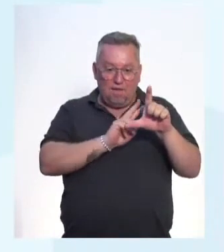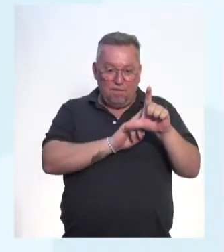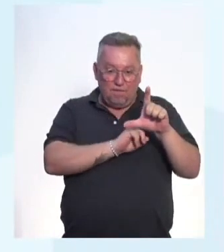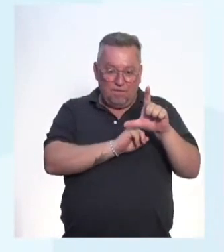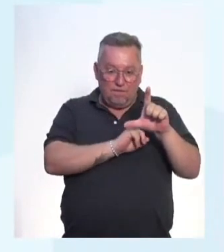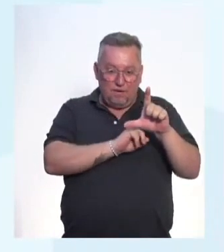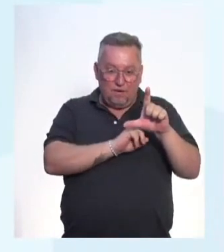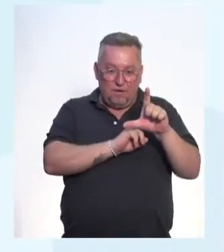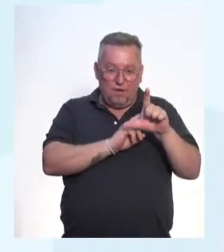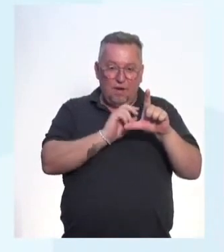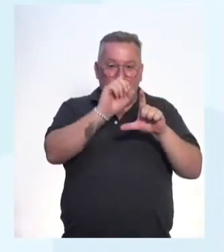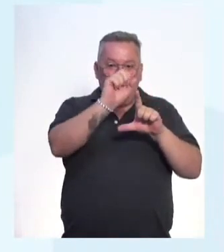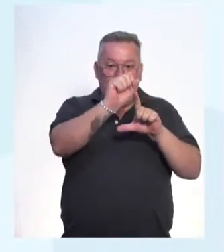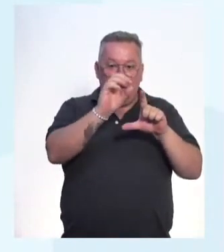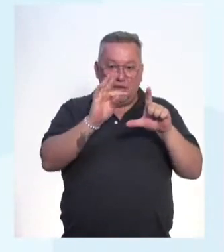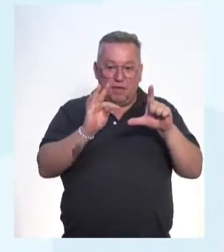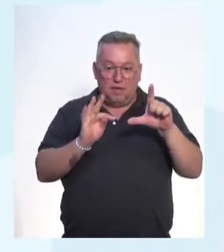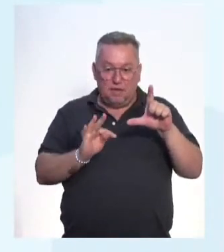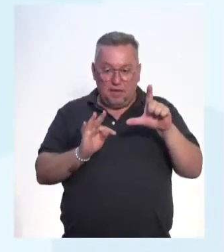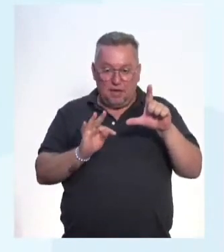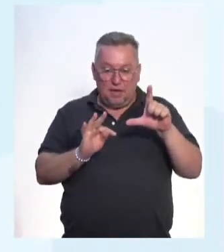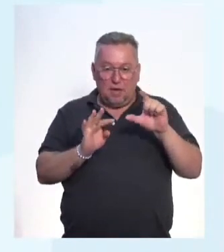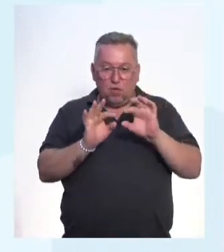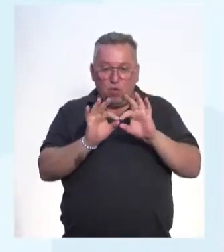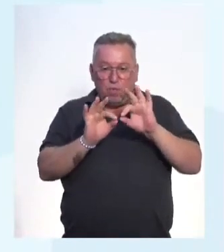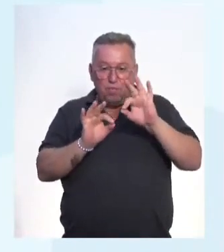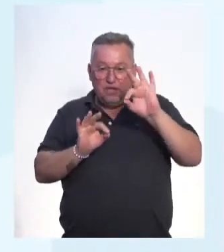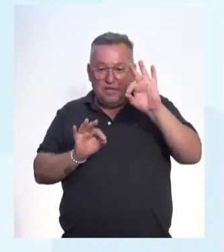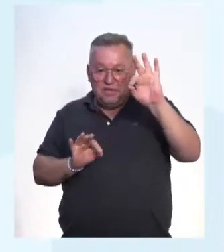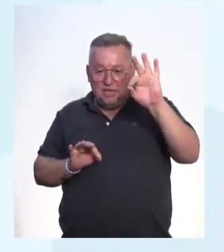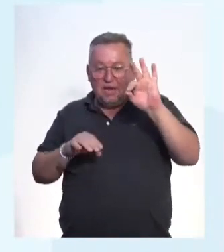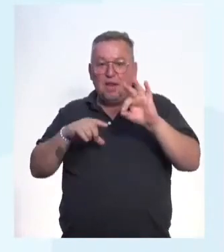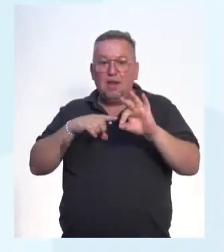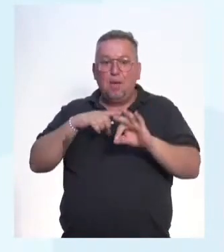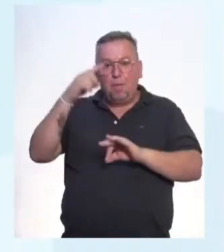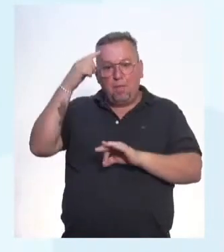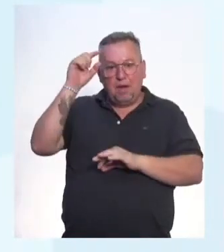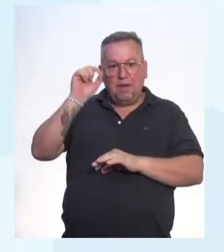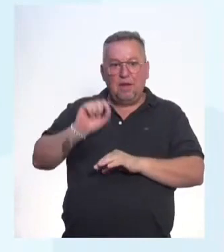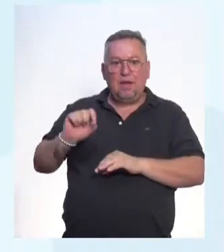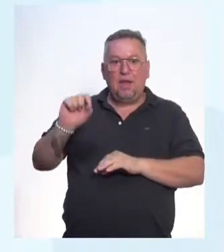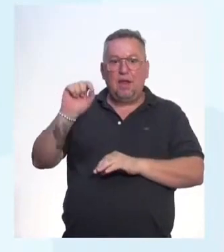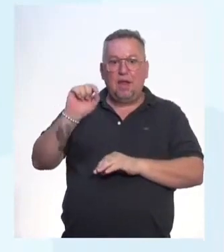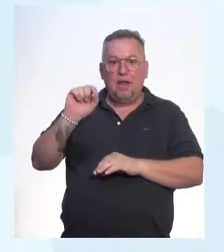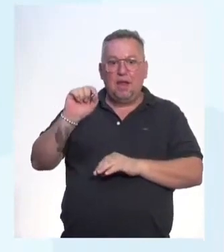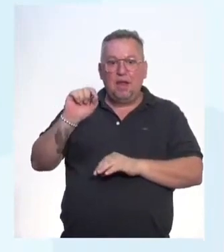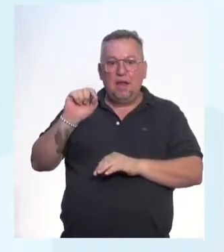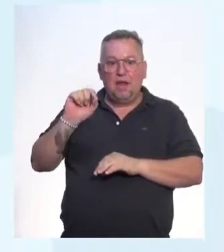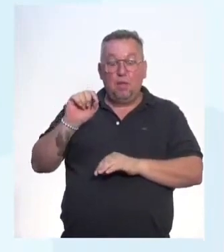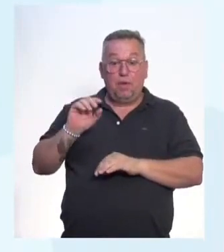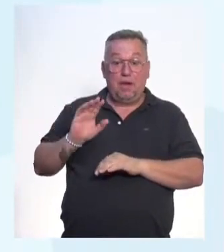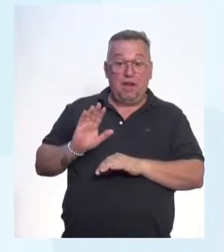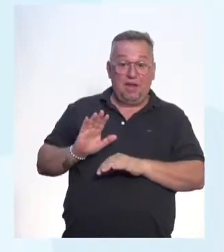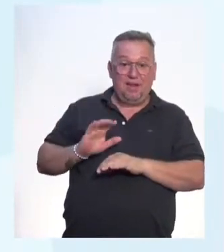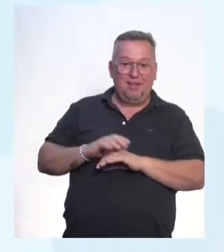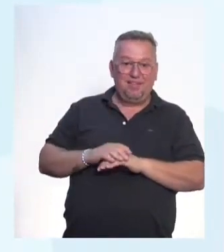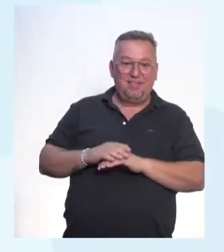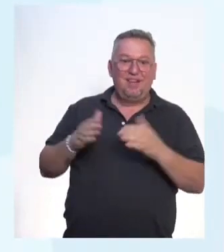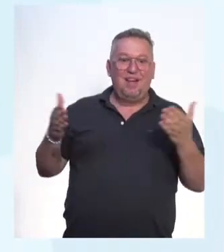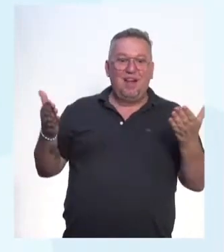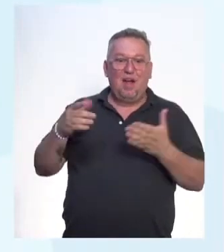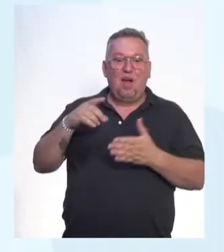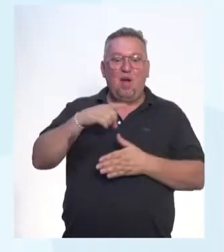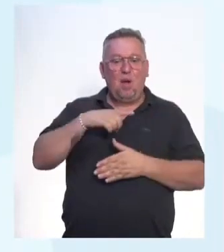lado ST e a sua medida, tem-se que é... Opa! Agora eu